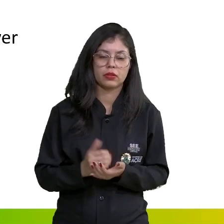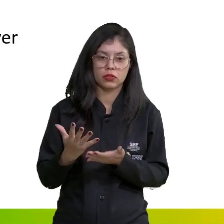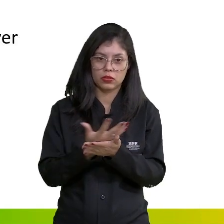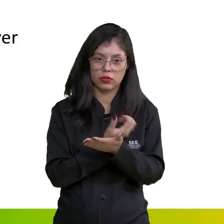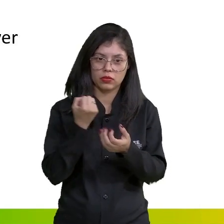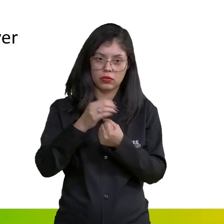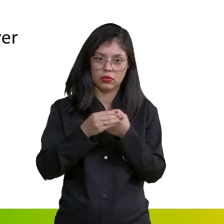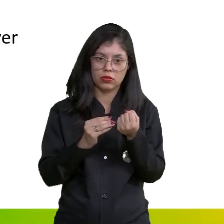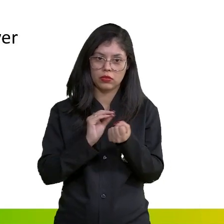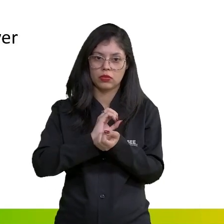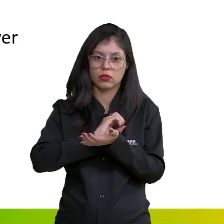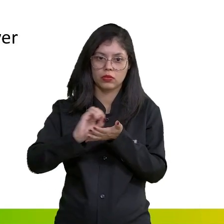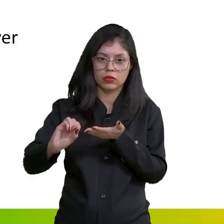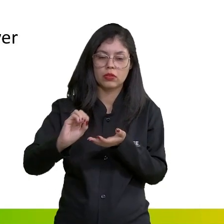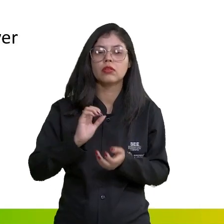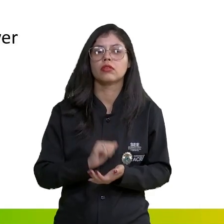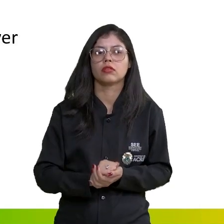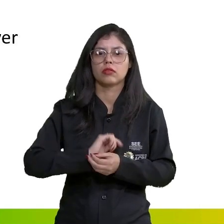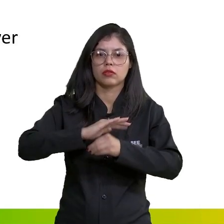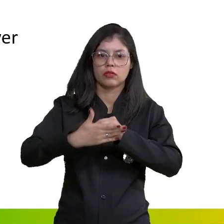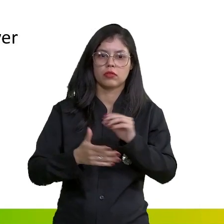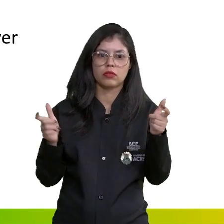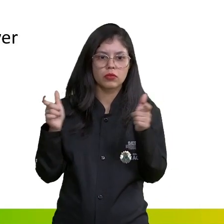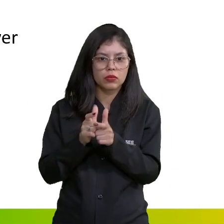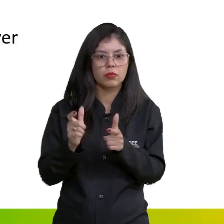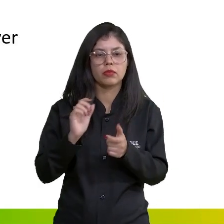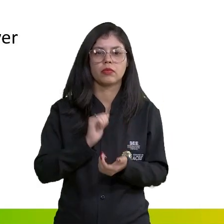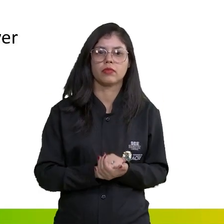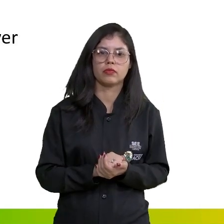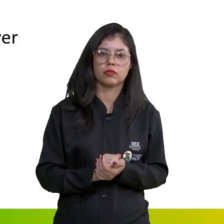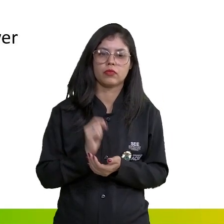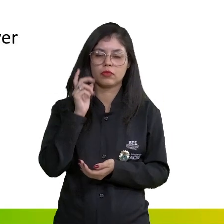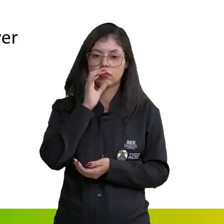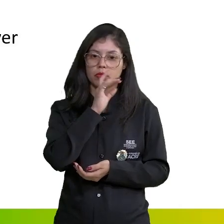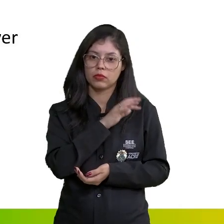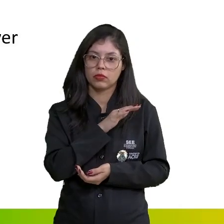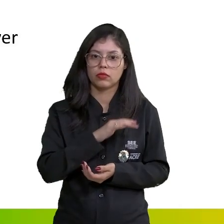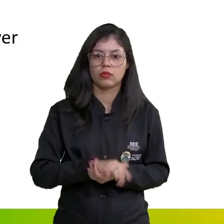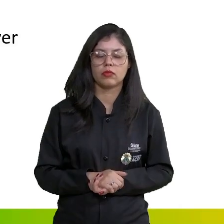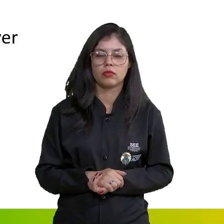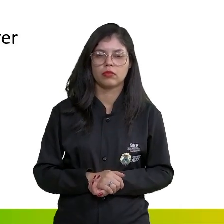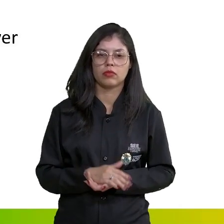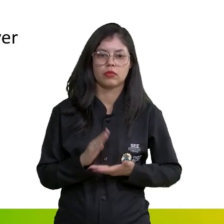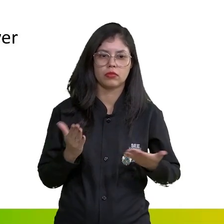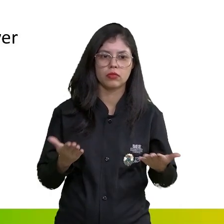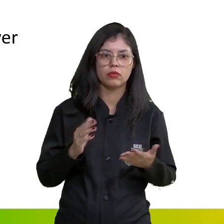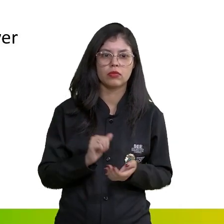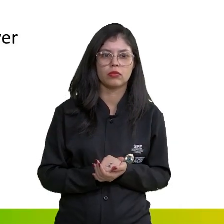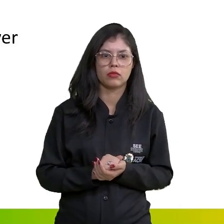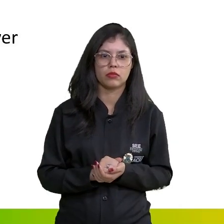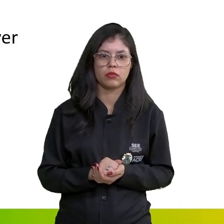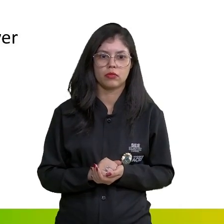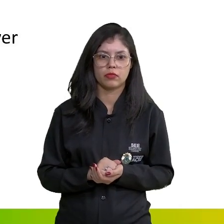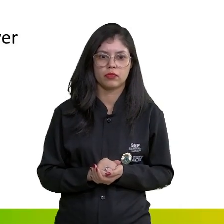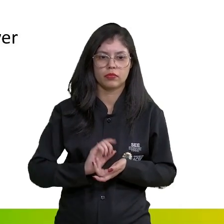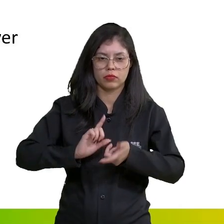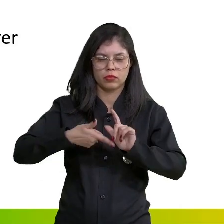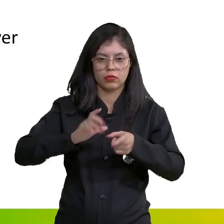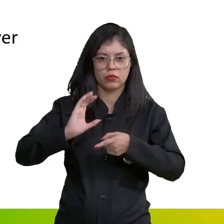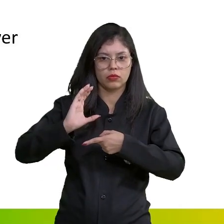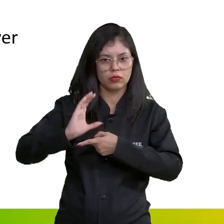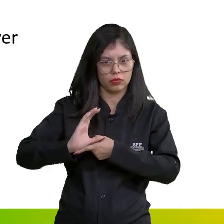remover moléculas orgânicas polares da atmosfera, diminuindo a capacidade dela de reter calor. Não, meu texto não fala disso, está falando